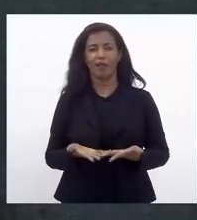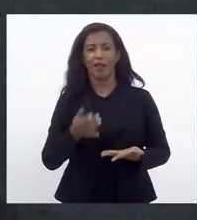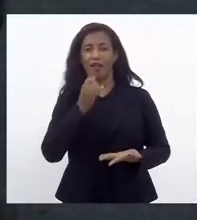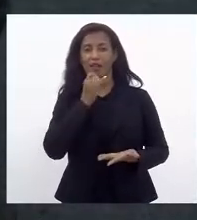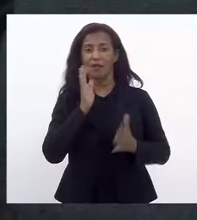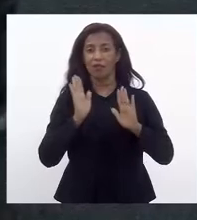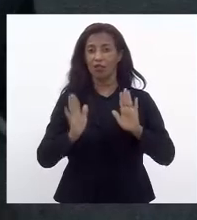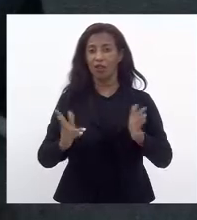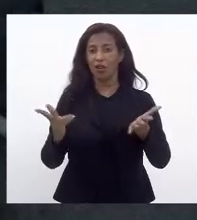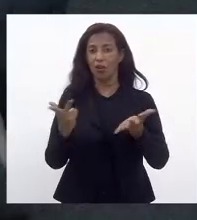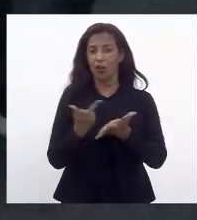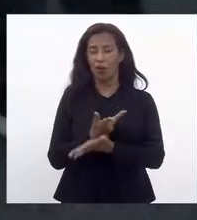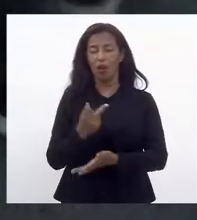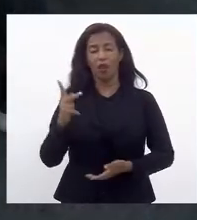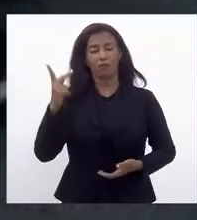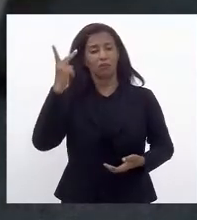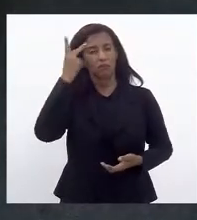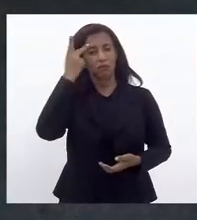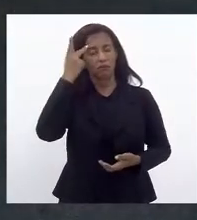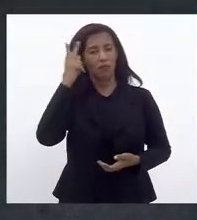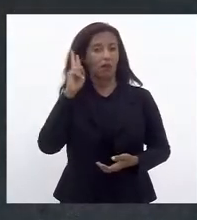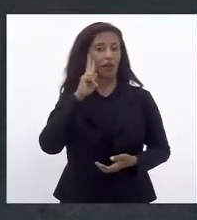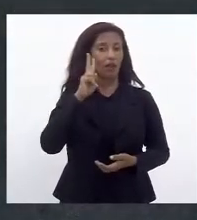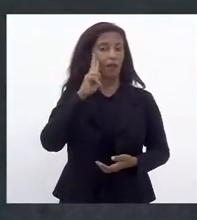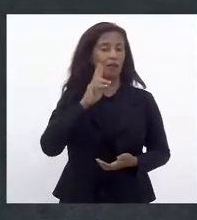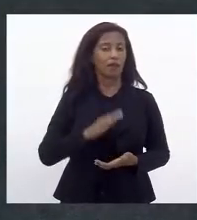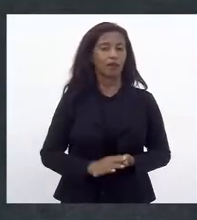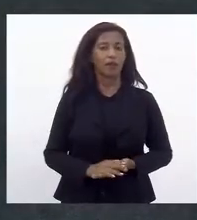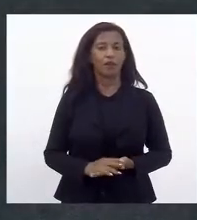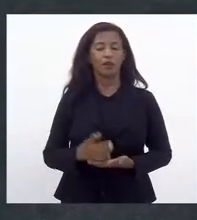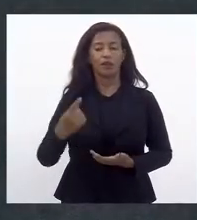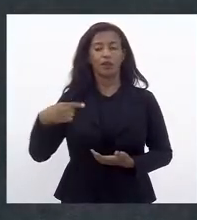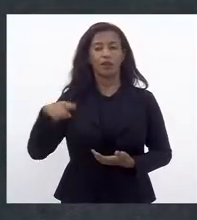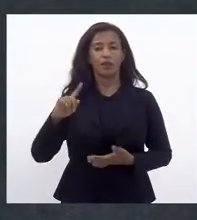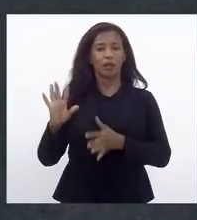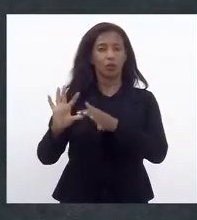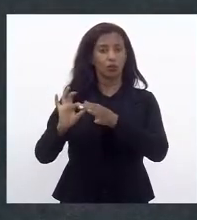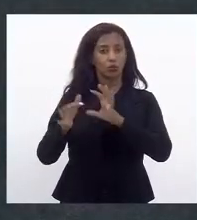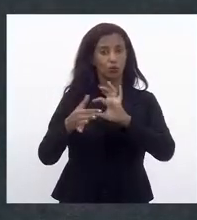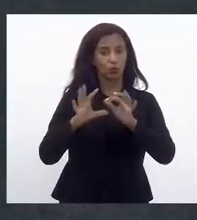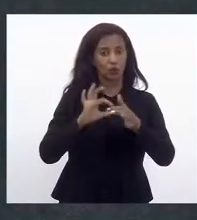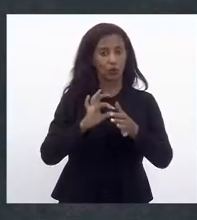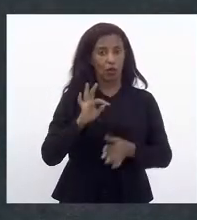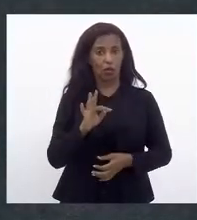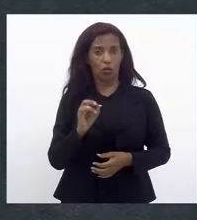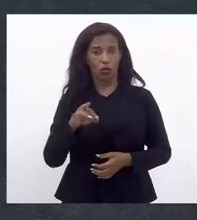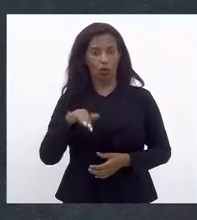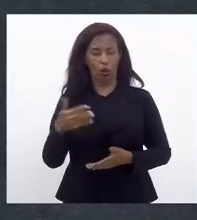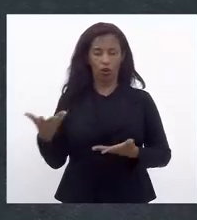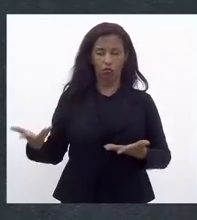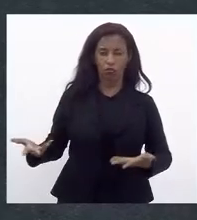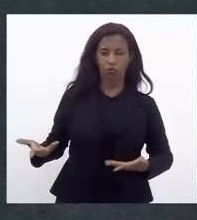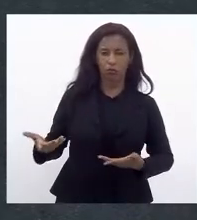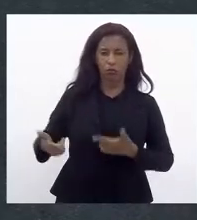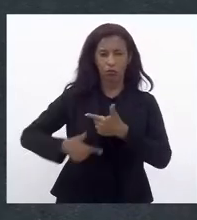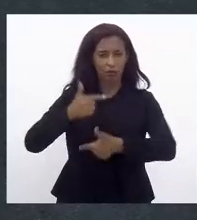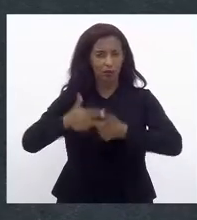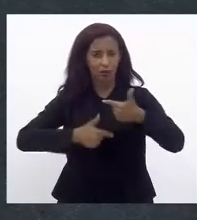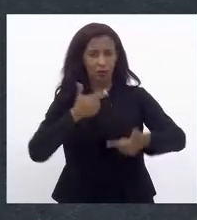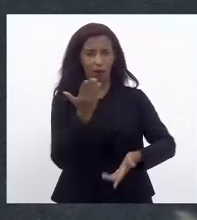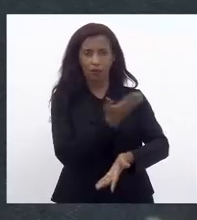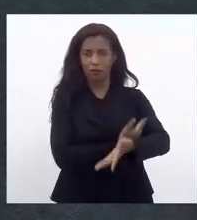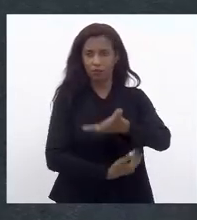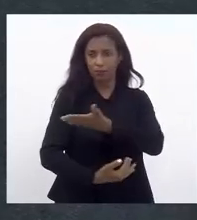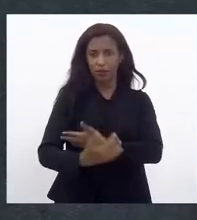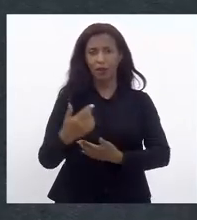que já acontece no estado de São Paulo. Lembrando que, nas Olimpíadas de Tóquio, o desempenho dos nossos atletas